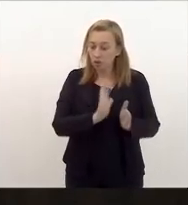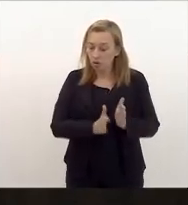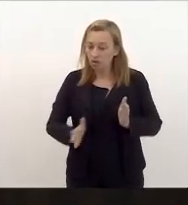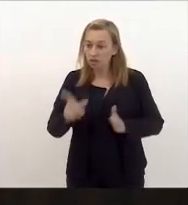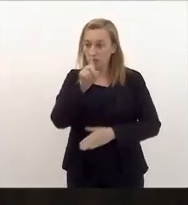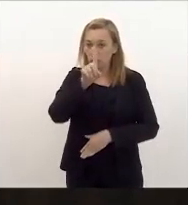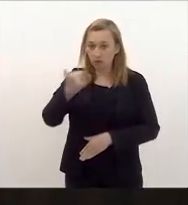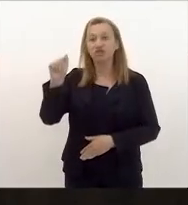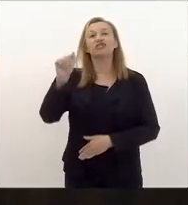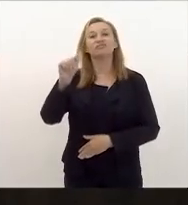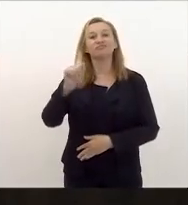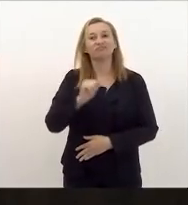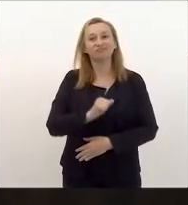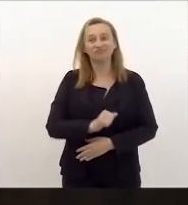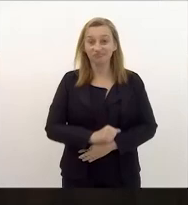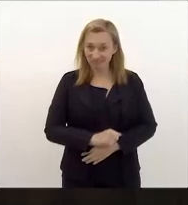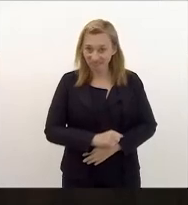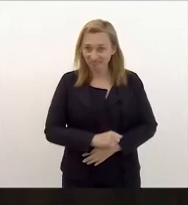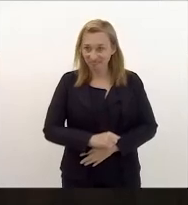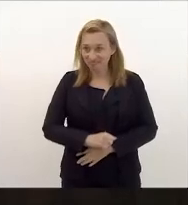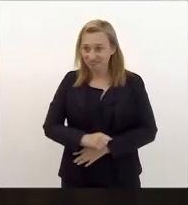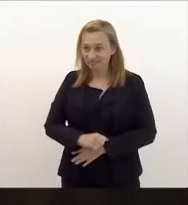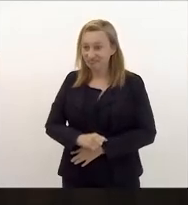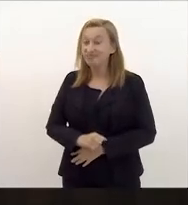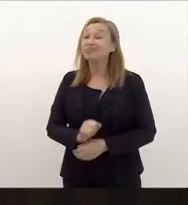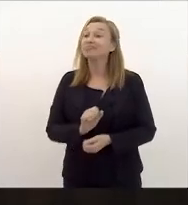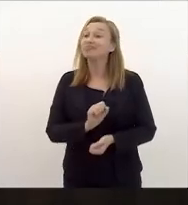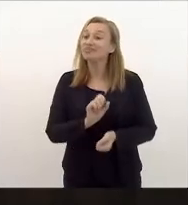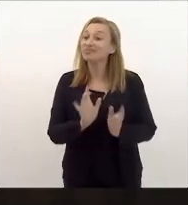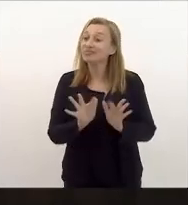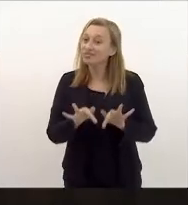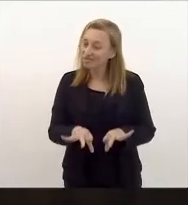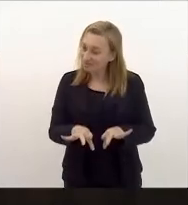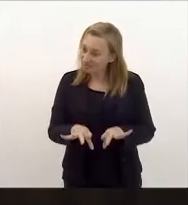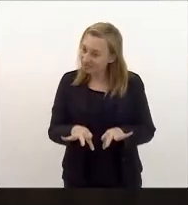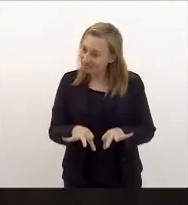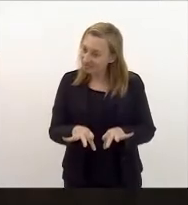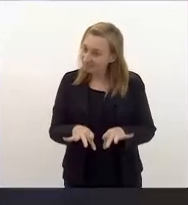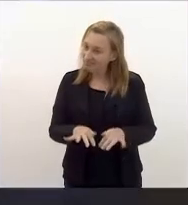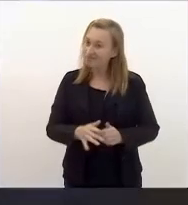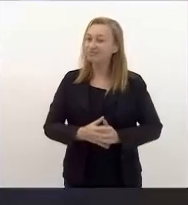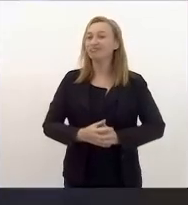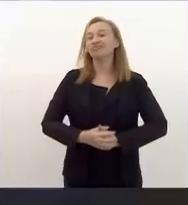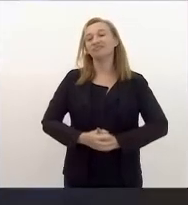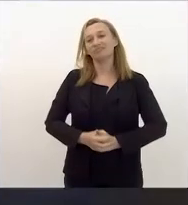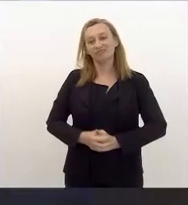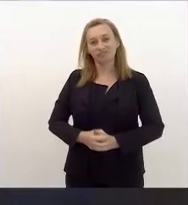a ordem do dia. Está suspensa a sessão.